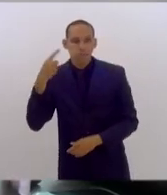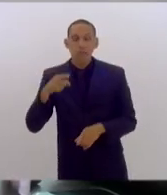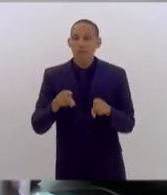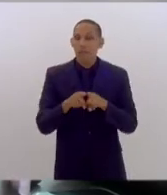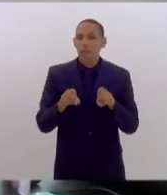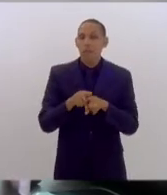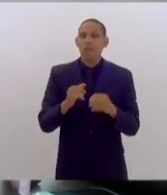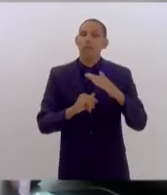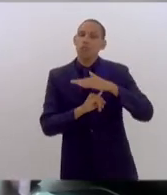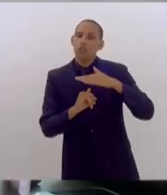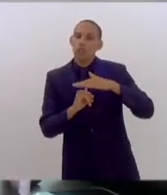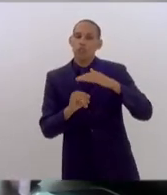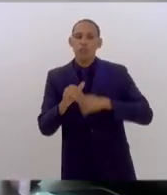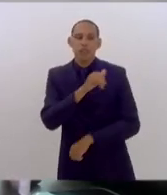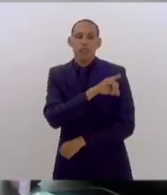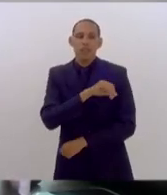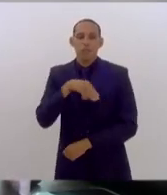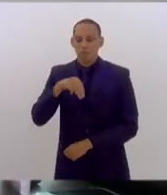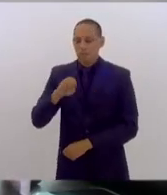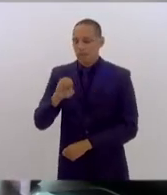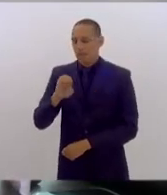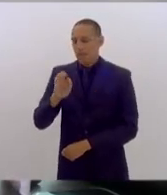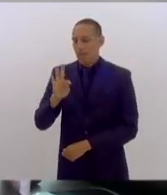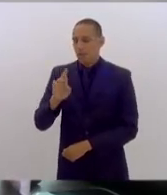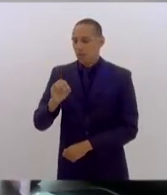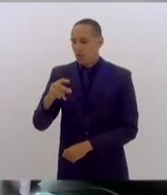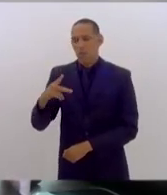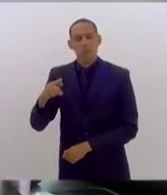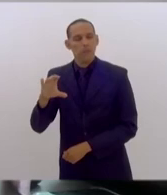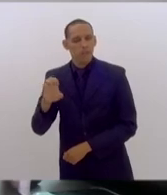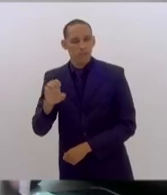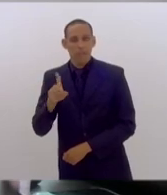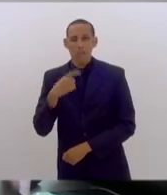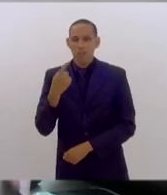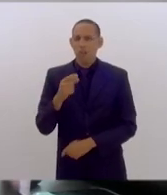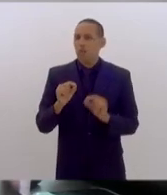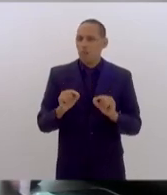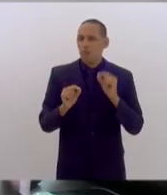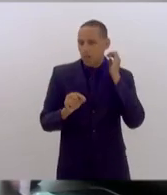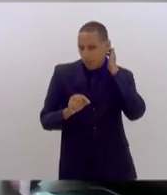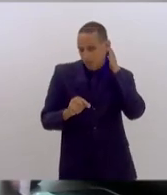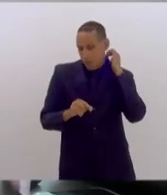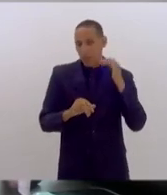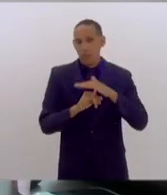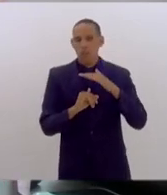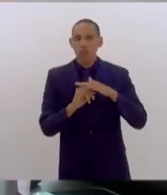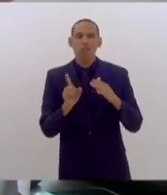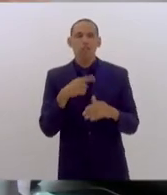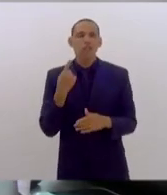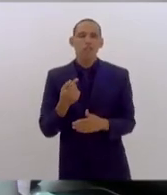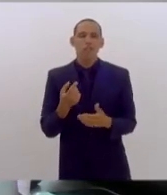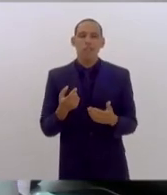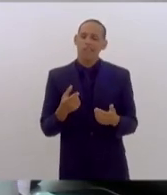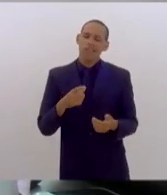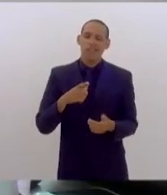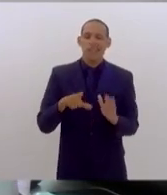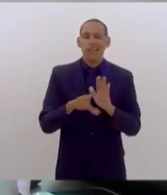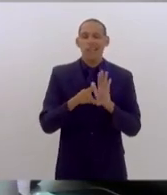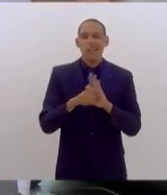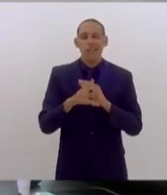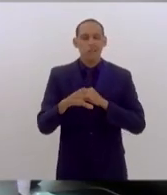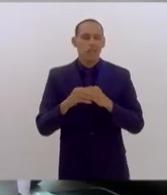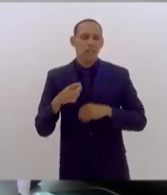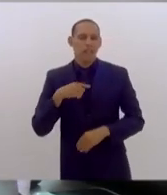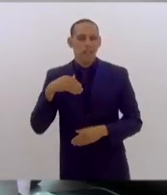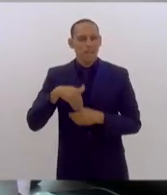Rio Metrópole a recomendação é na verdade é a gente há nada que o título se patroa Porque existe uma lei complementar que vai